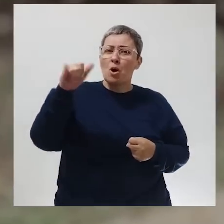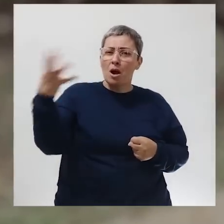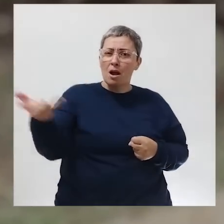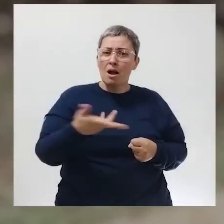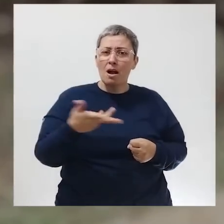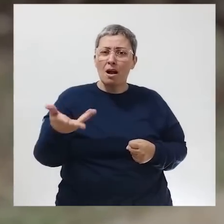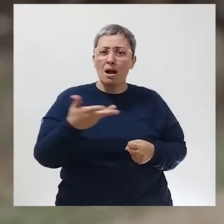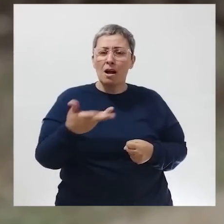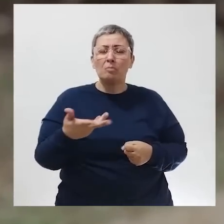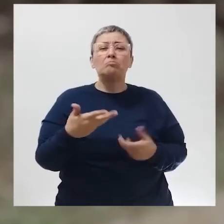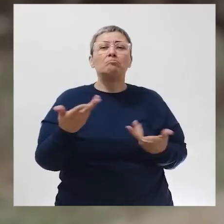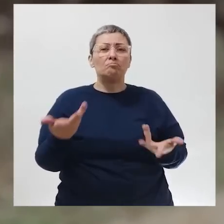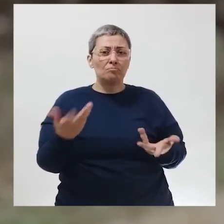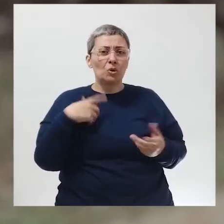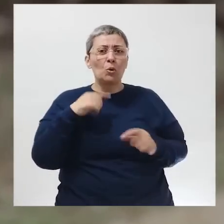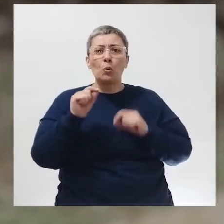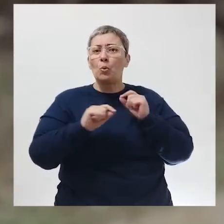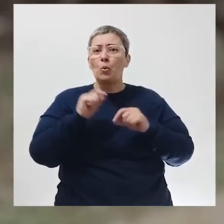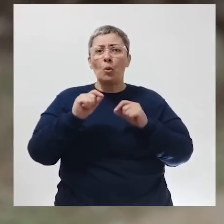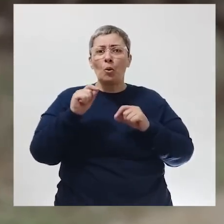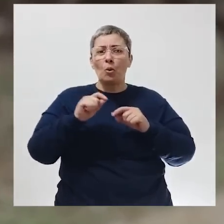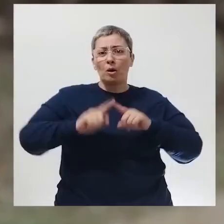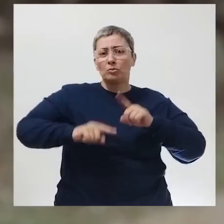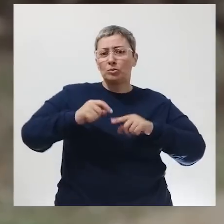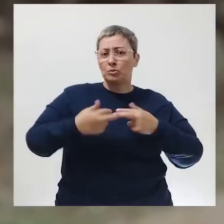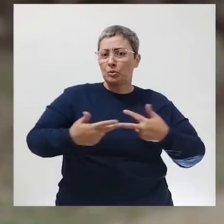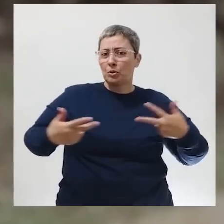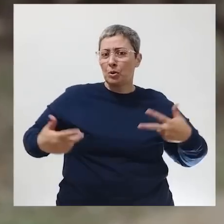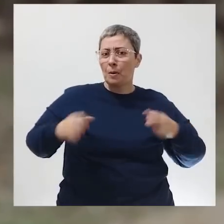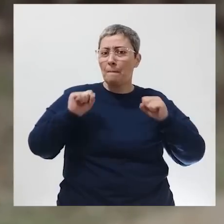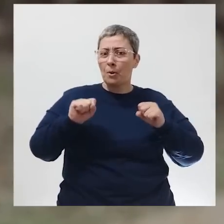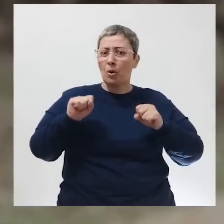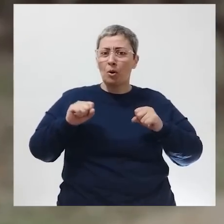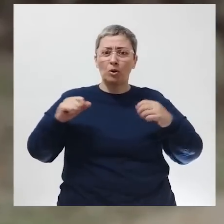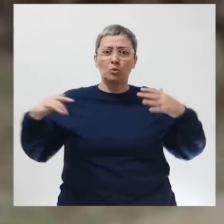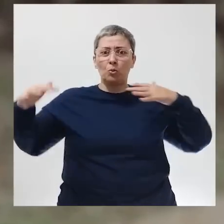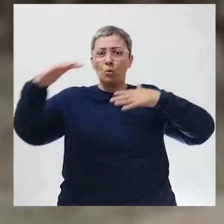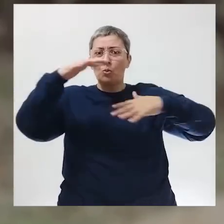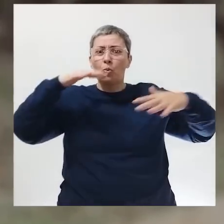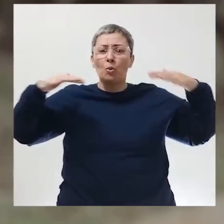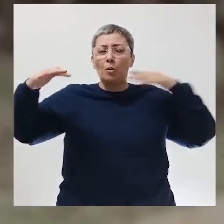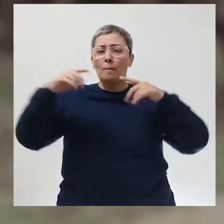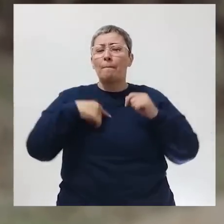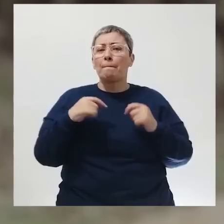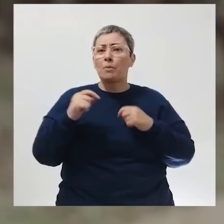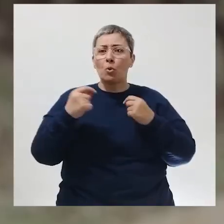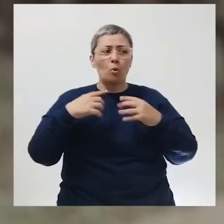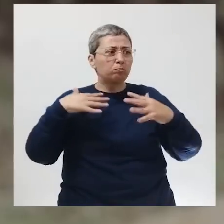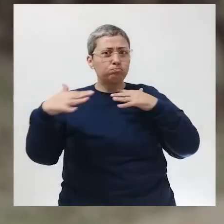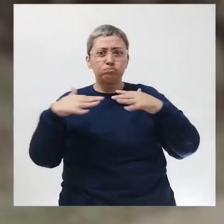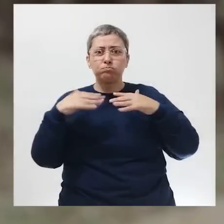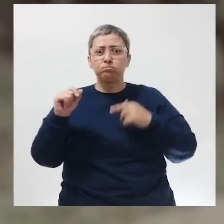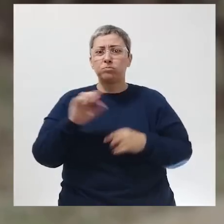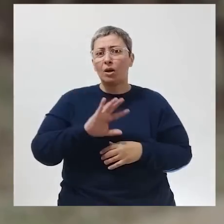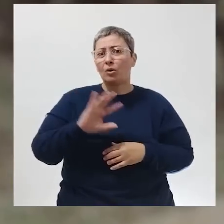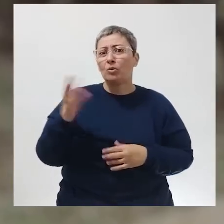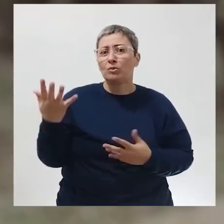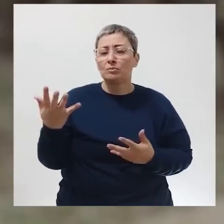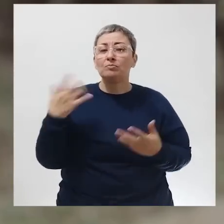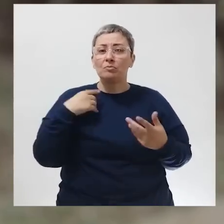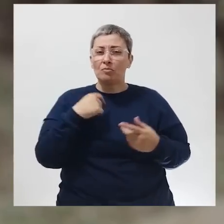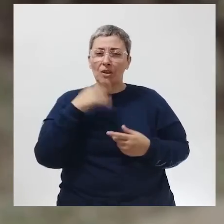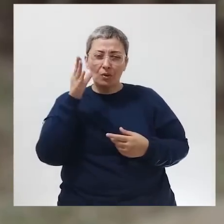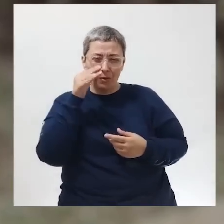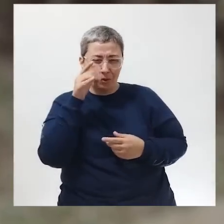voe tão alto e rapidamente? Quais outros objetos e equipamentos podem voar? Como será que esse